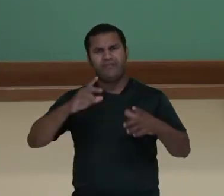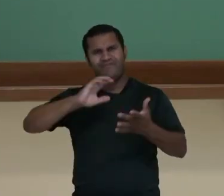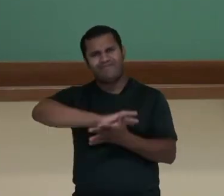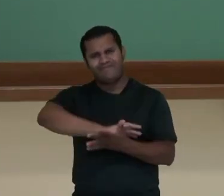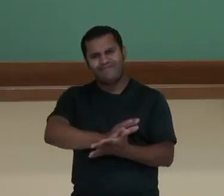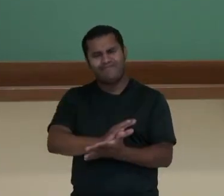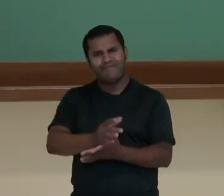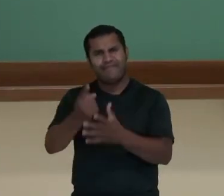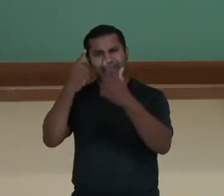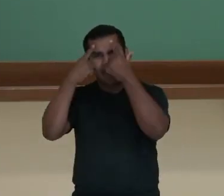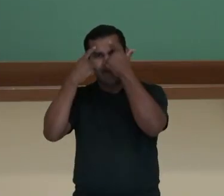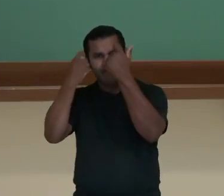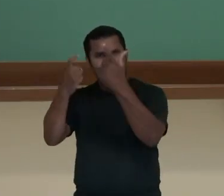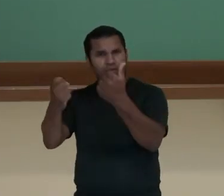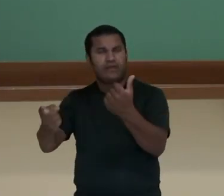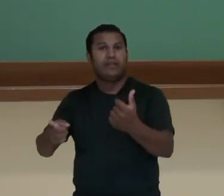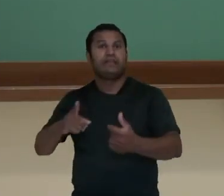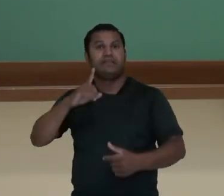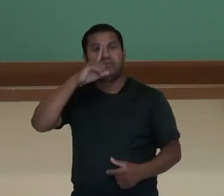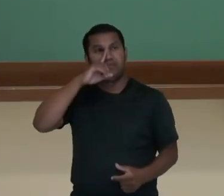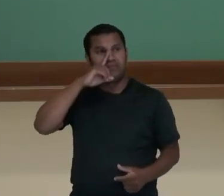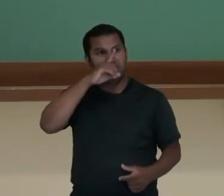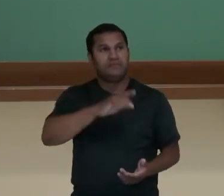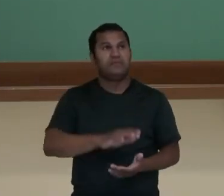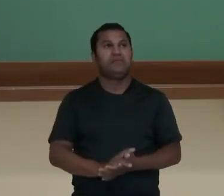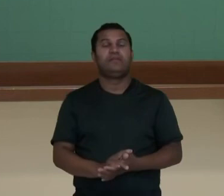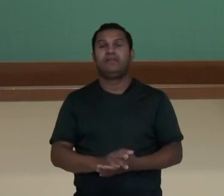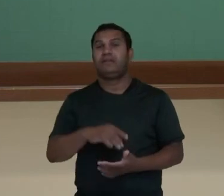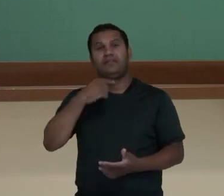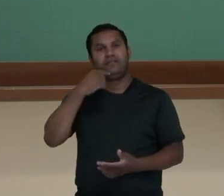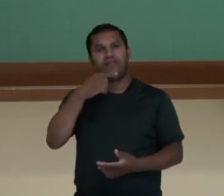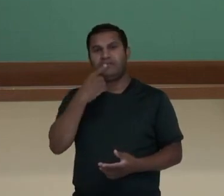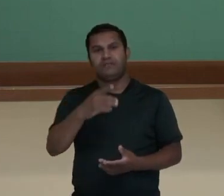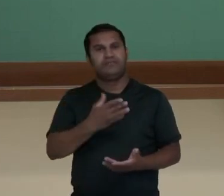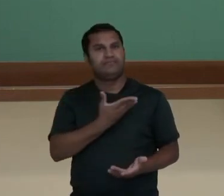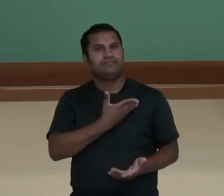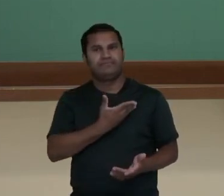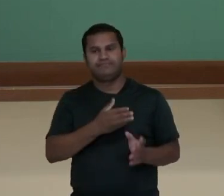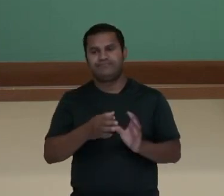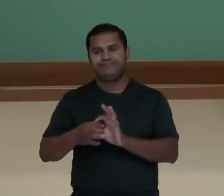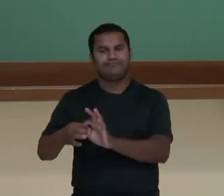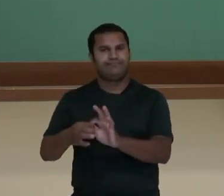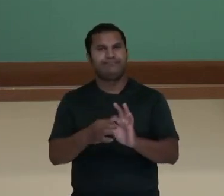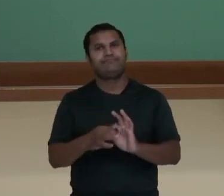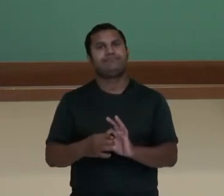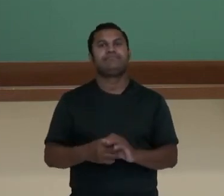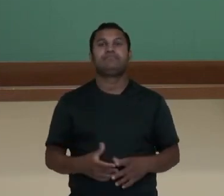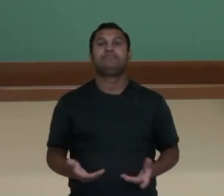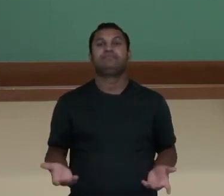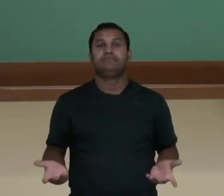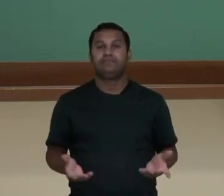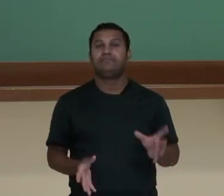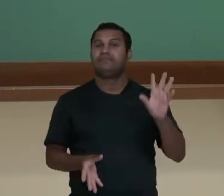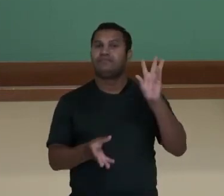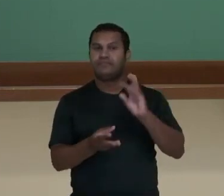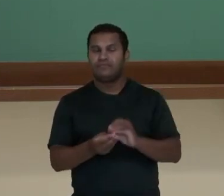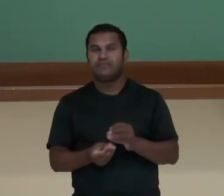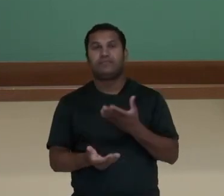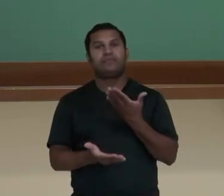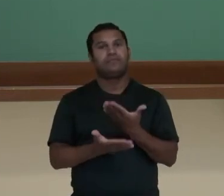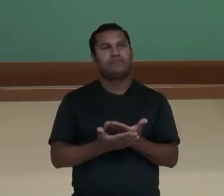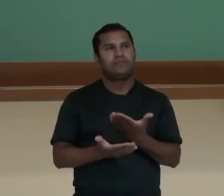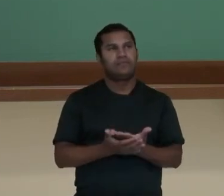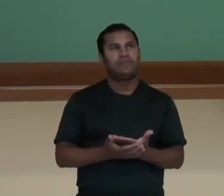Asteca, não é mesmo? Galera, nós estudamos o Império Asteca, sua localização ao sul do México, próximo ao